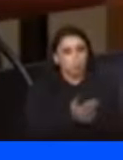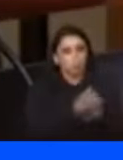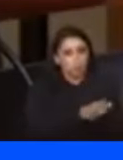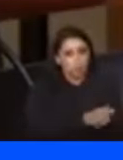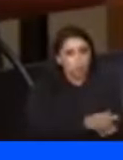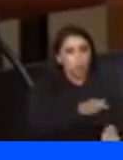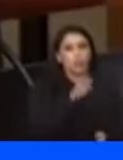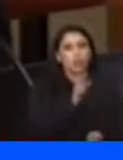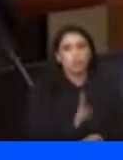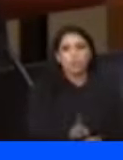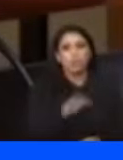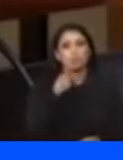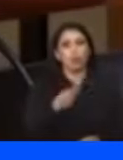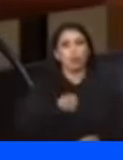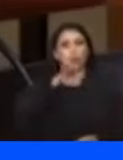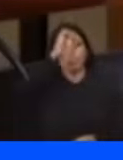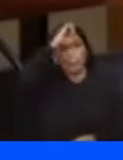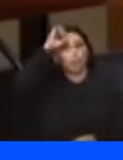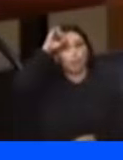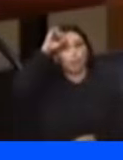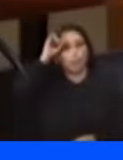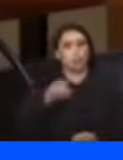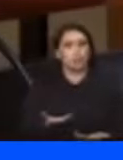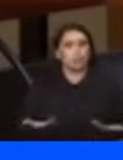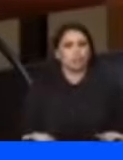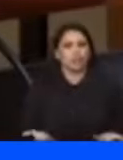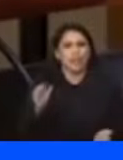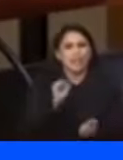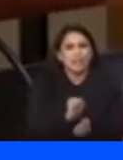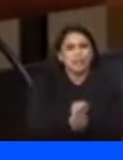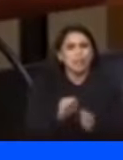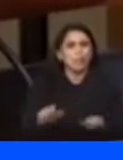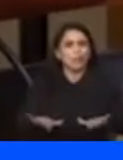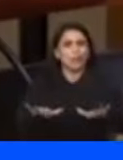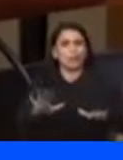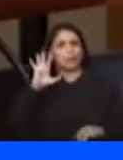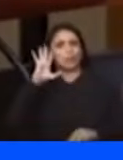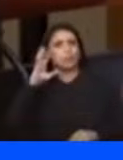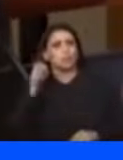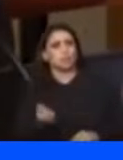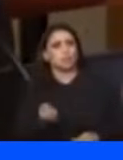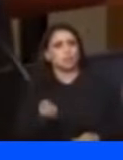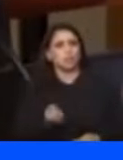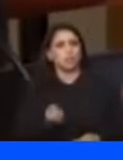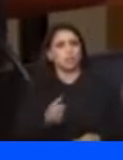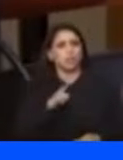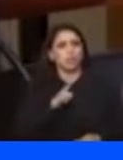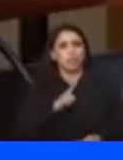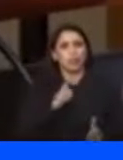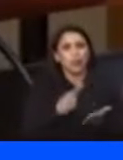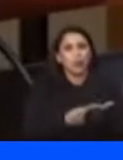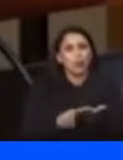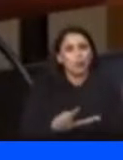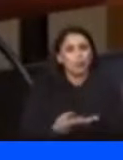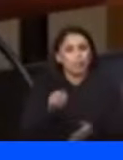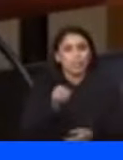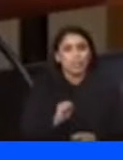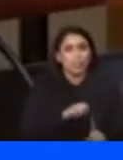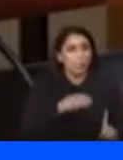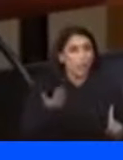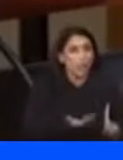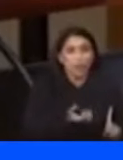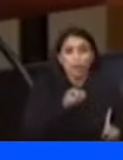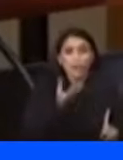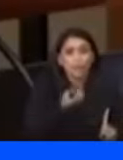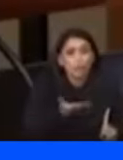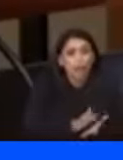diz inocente. Então, por que nós vamos aguardar o plenário decidir a questão de acordo de não persecução penal se o réu não confessou? Ele nem